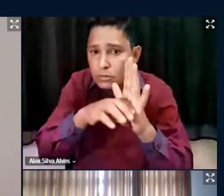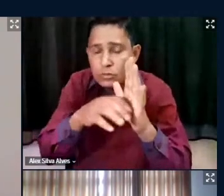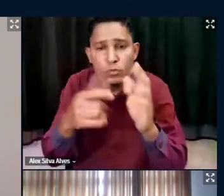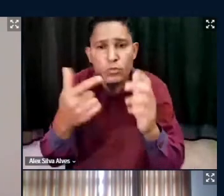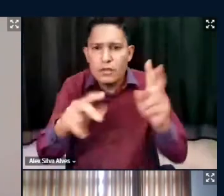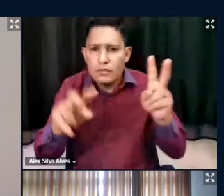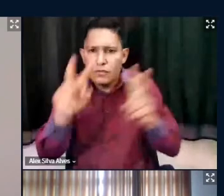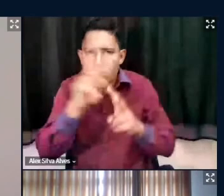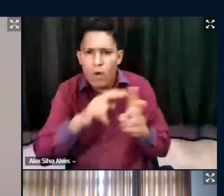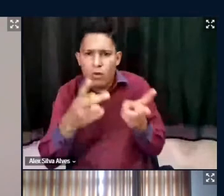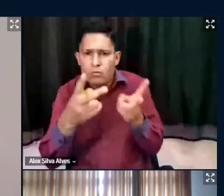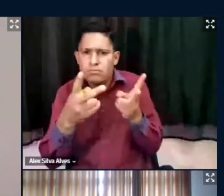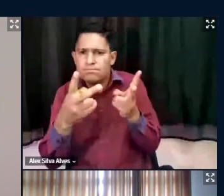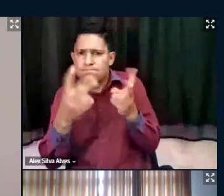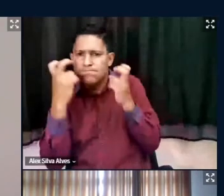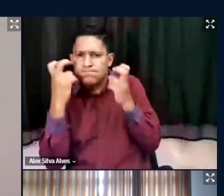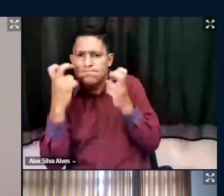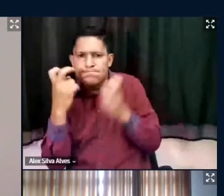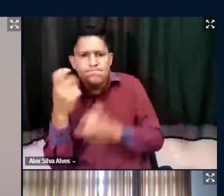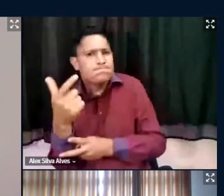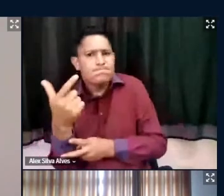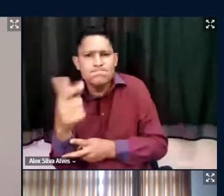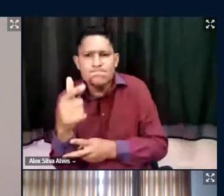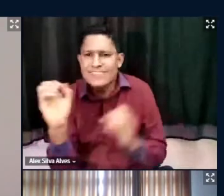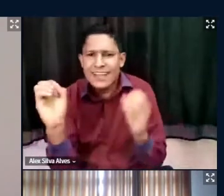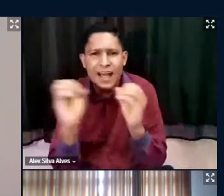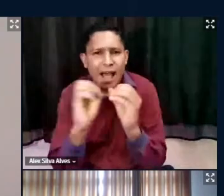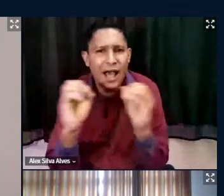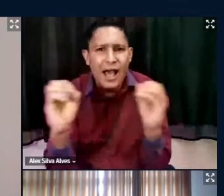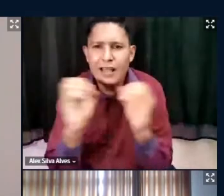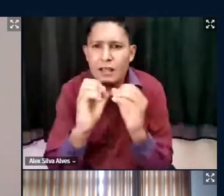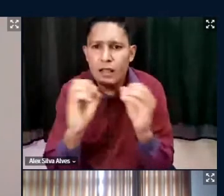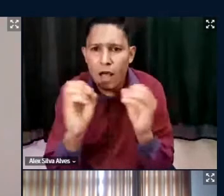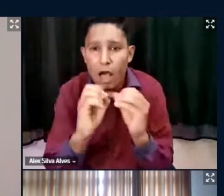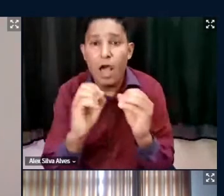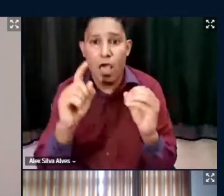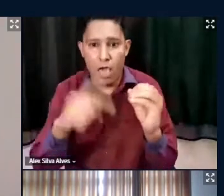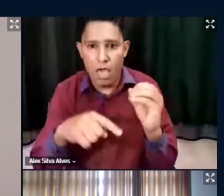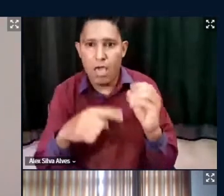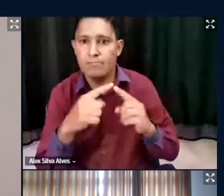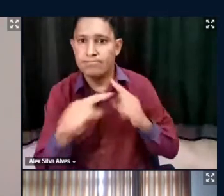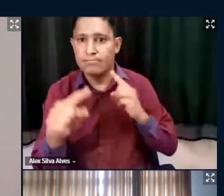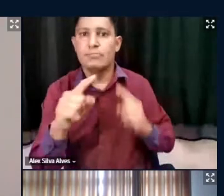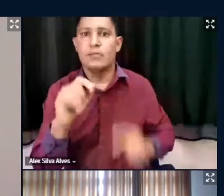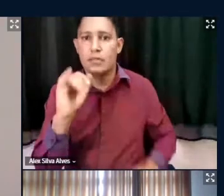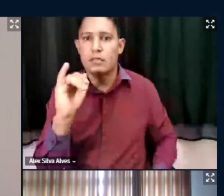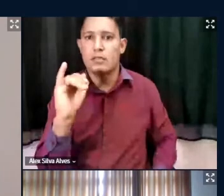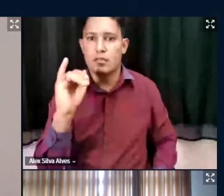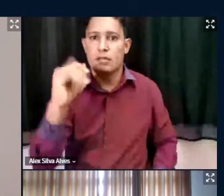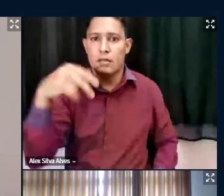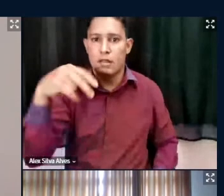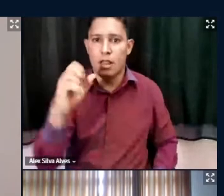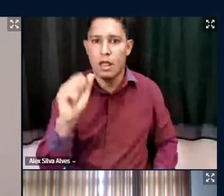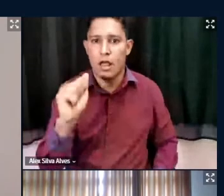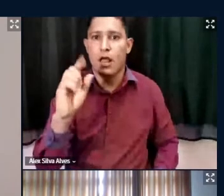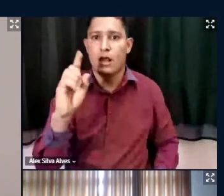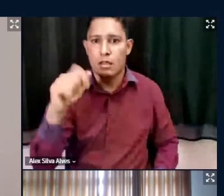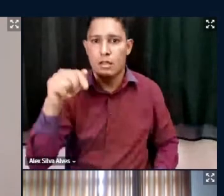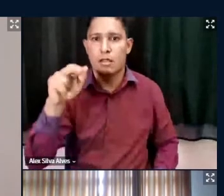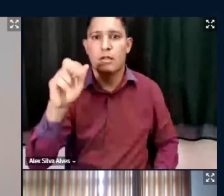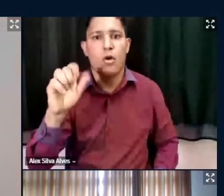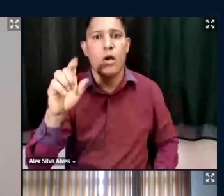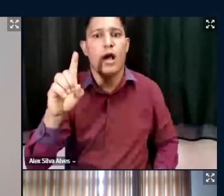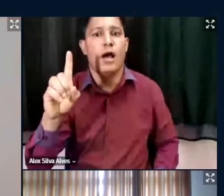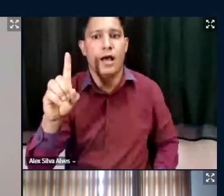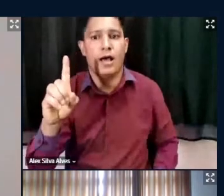sinal em si, ao conceito, perdão. Então, verifico que não tem relação, correlação nenhuma com o conceito. Então,